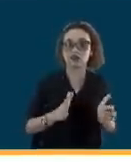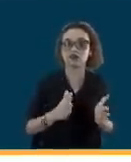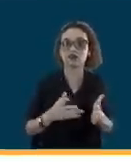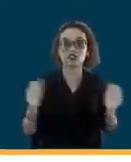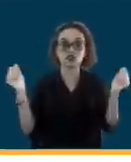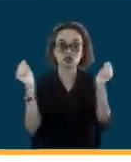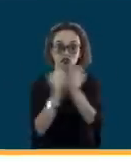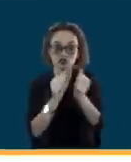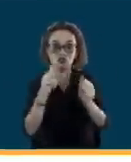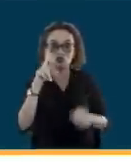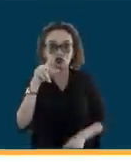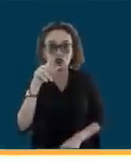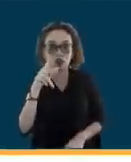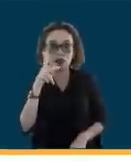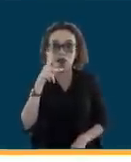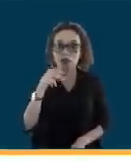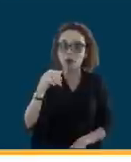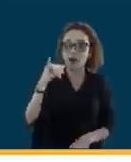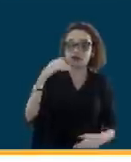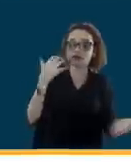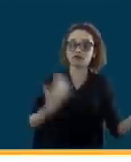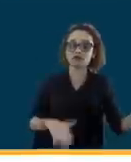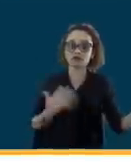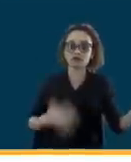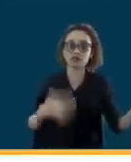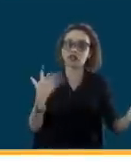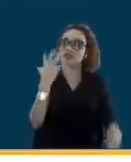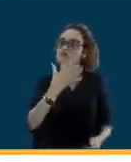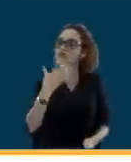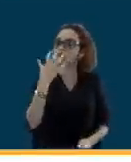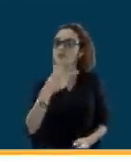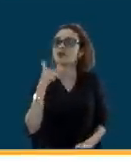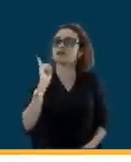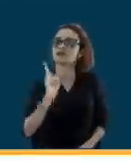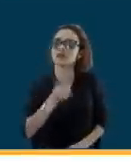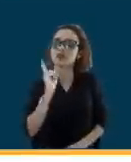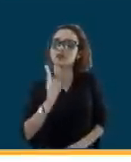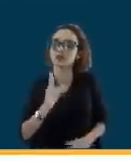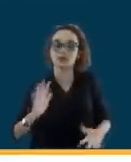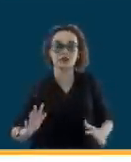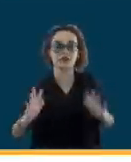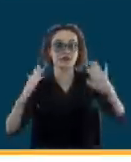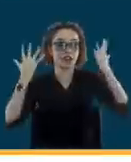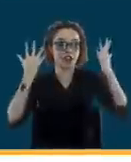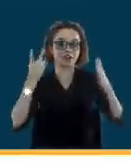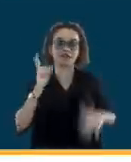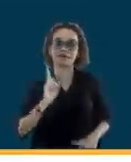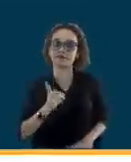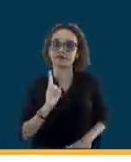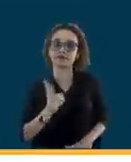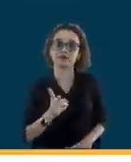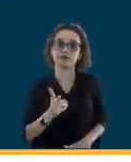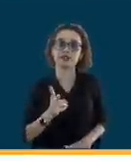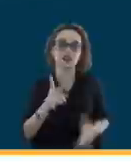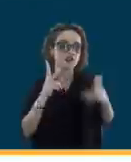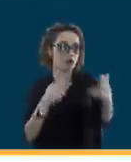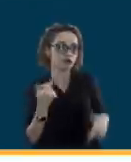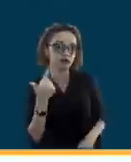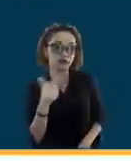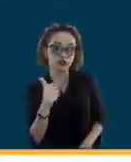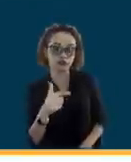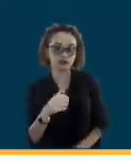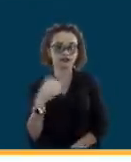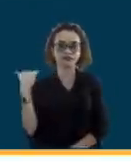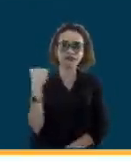violão, cantoria era certa, festança sem igual. Aos 7 anos, esse menino conheceu a